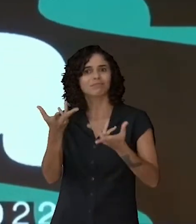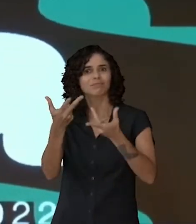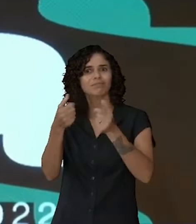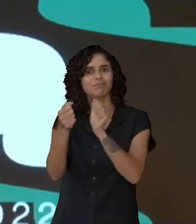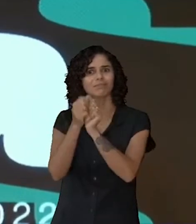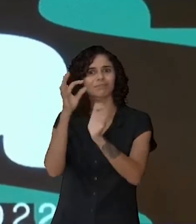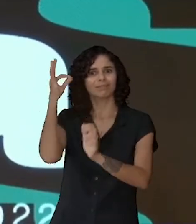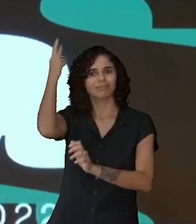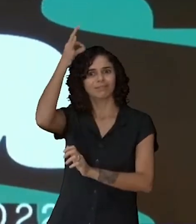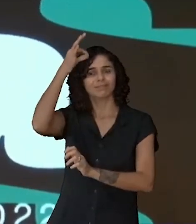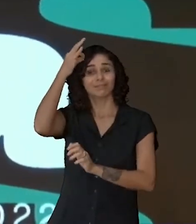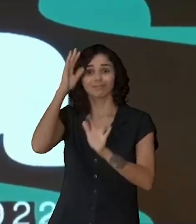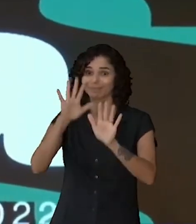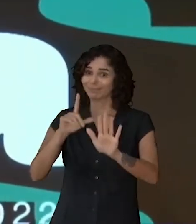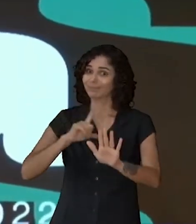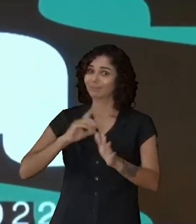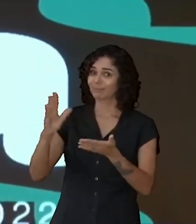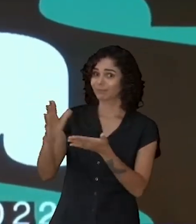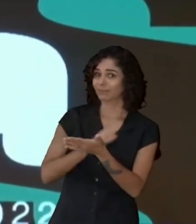Mas tem gente